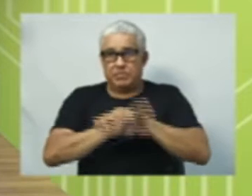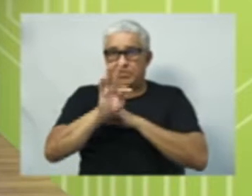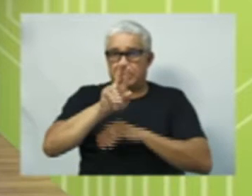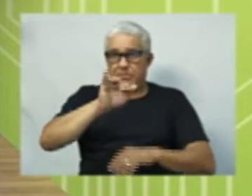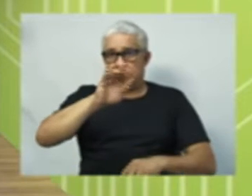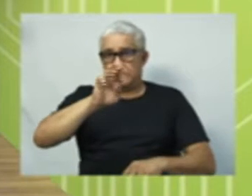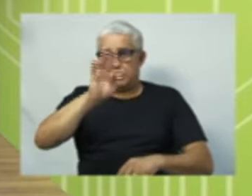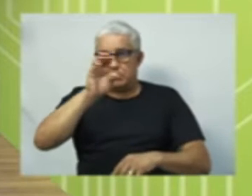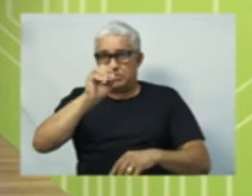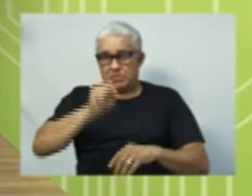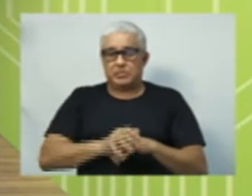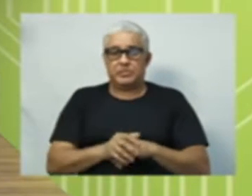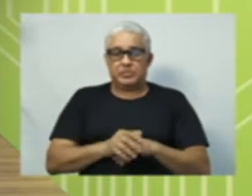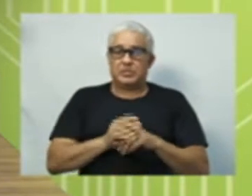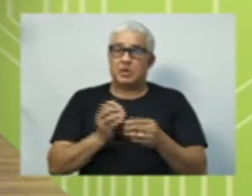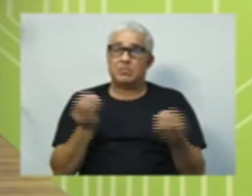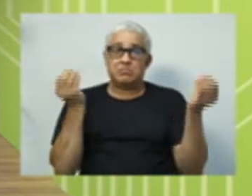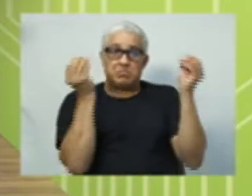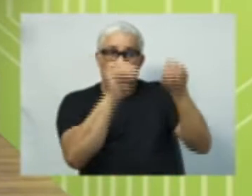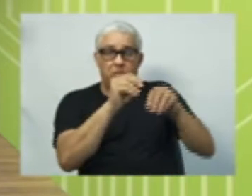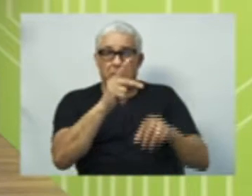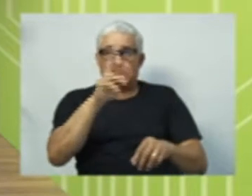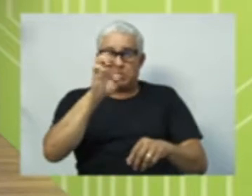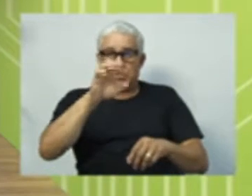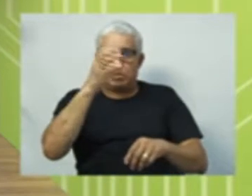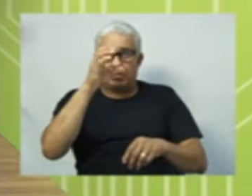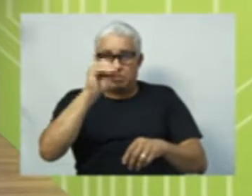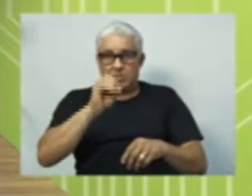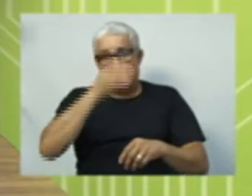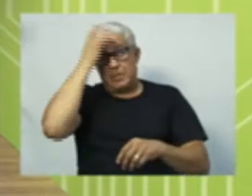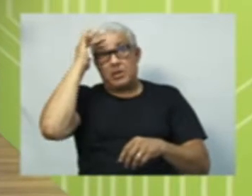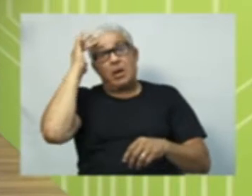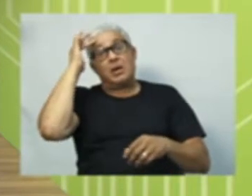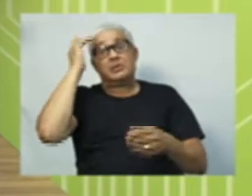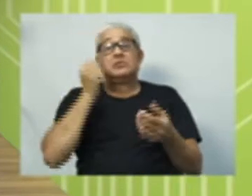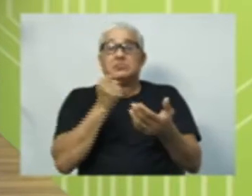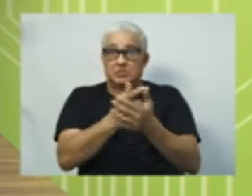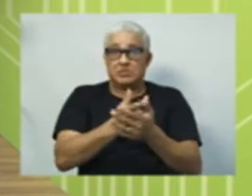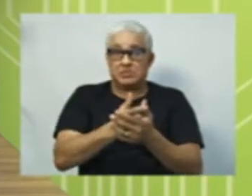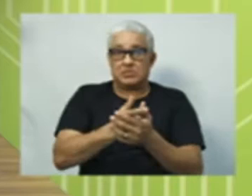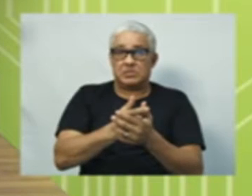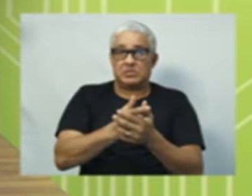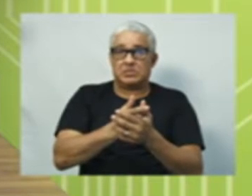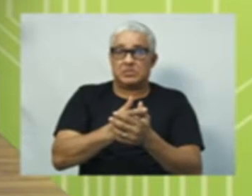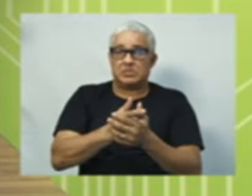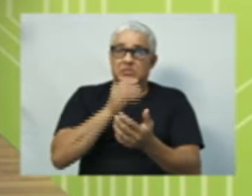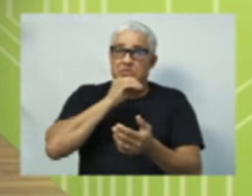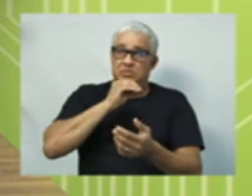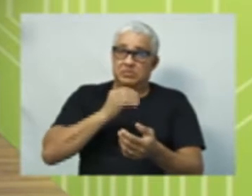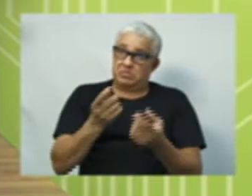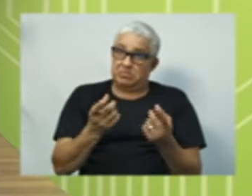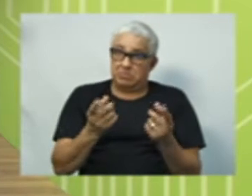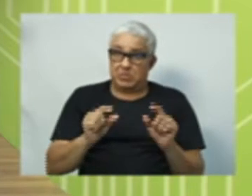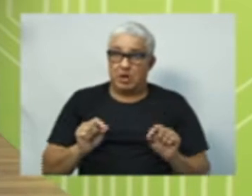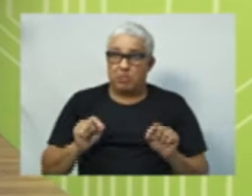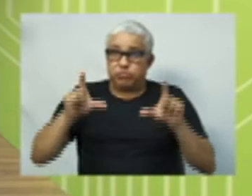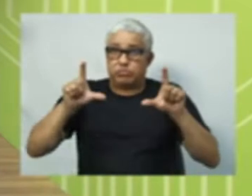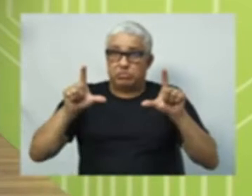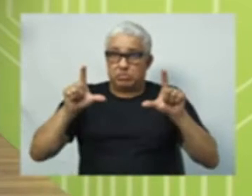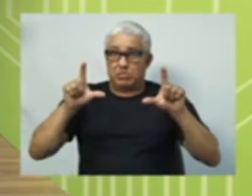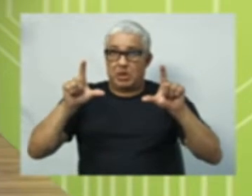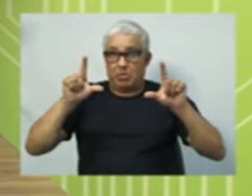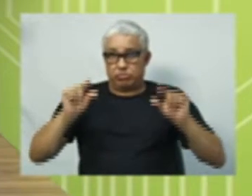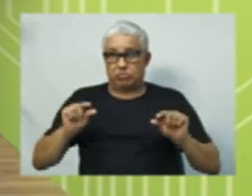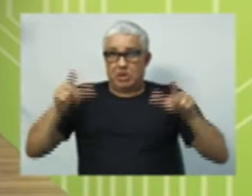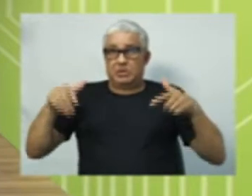repassa para os seus clientes finais, tá? E quem ganha menos ou quem ganha mais? A gente vai ver mais à frente no gráfico,